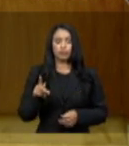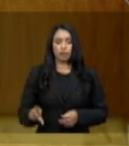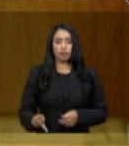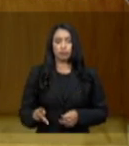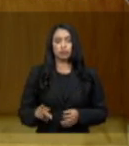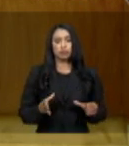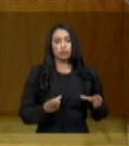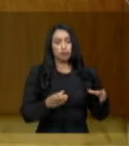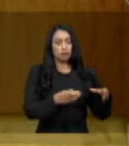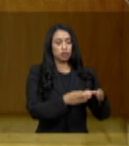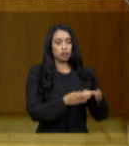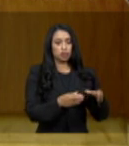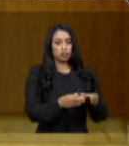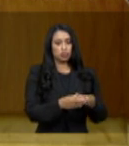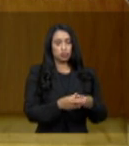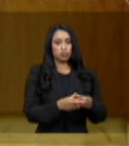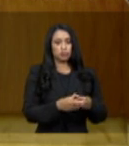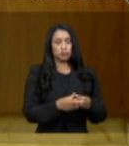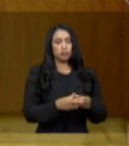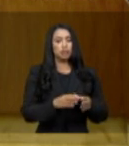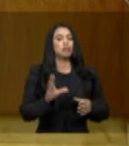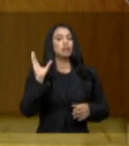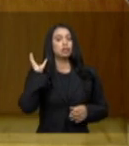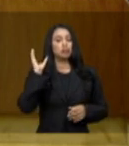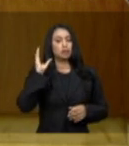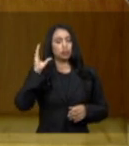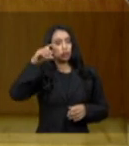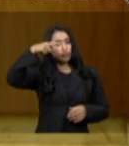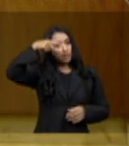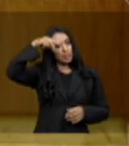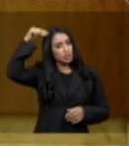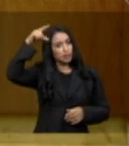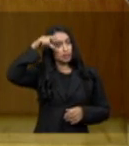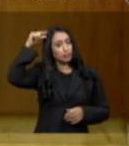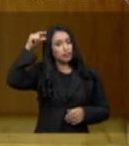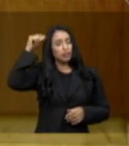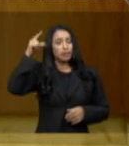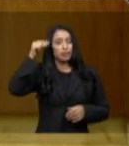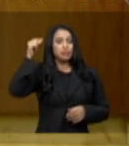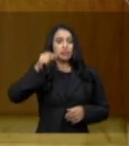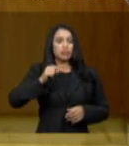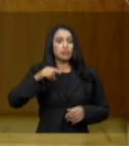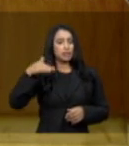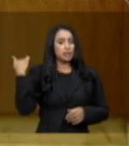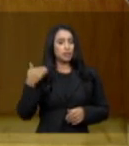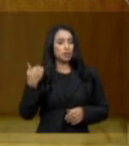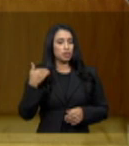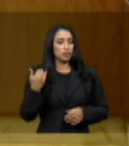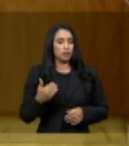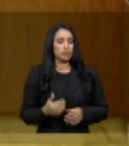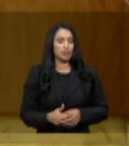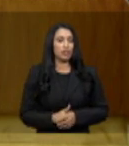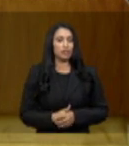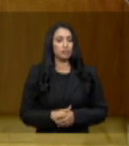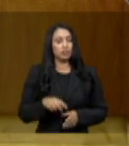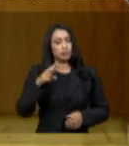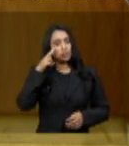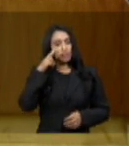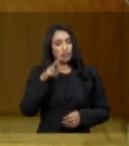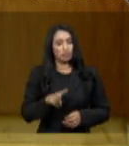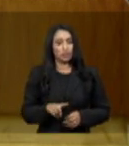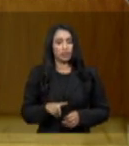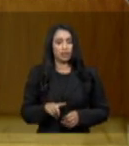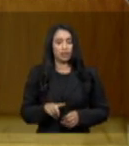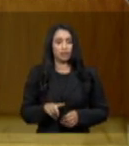das turmas de sal rosa verde e presidente da 1ª turma ministra cármen lúcia presidente da segunda turma agradecendo a presença